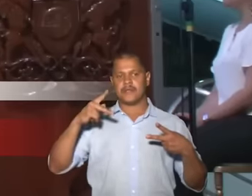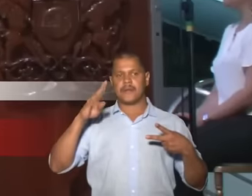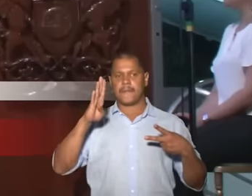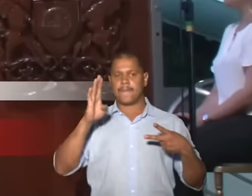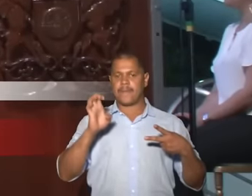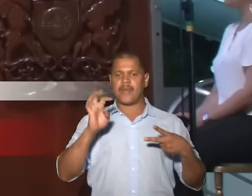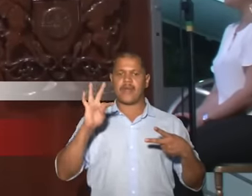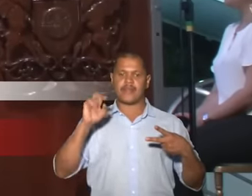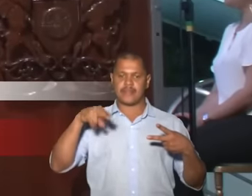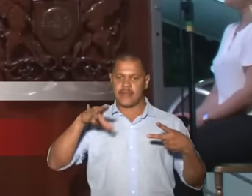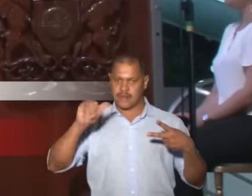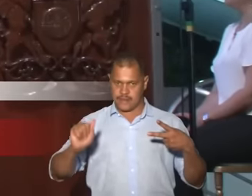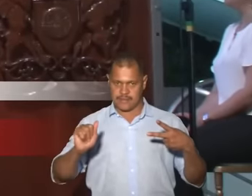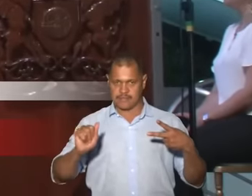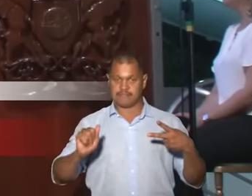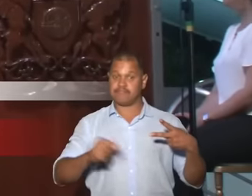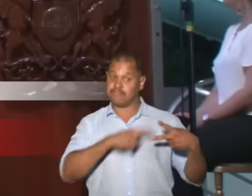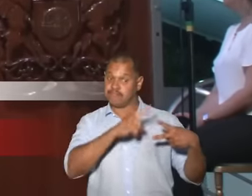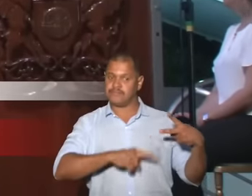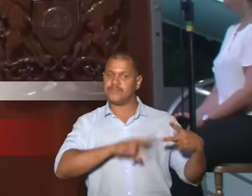Assis Costa Goulart.